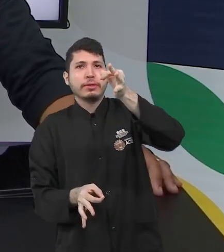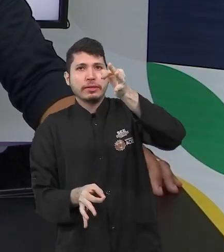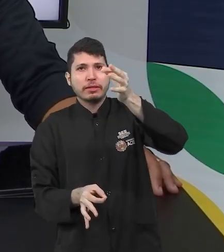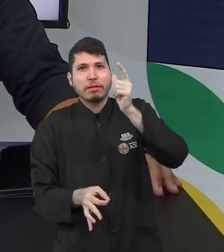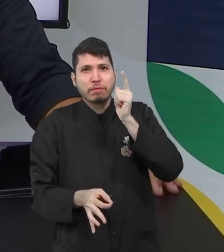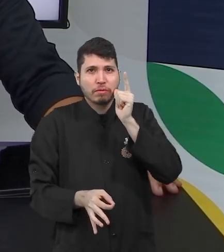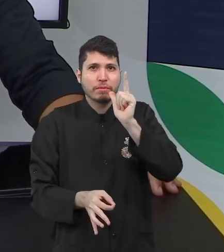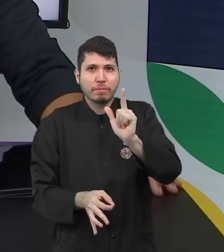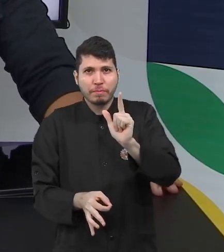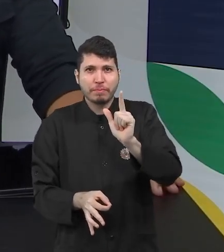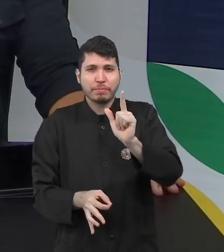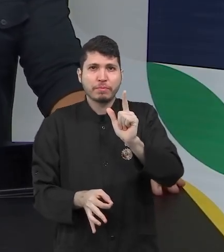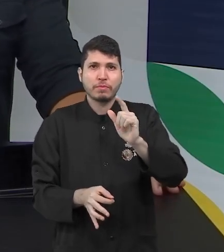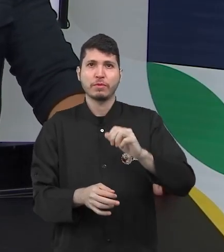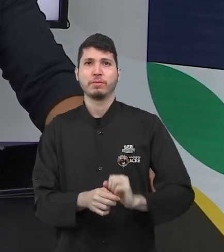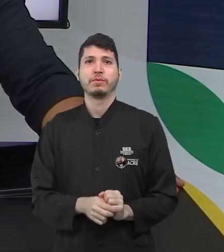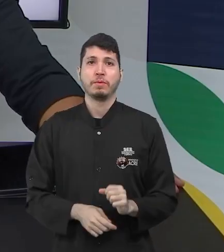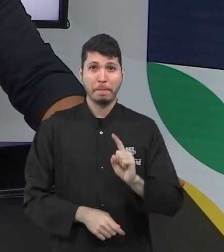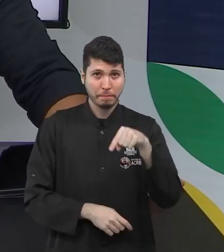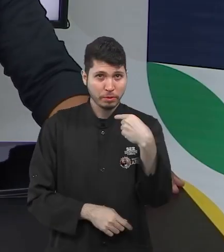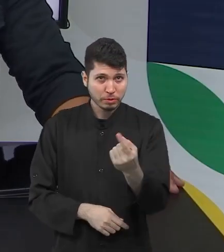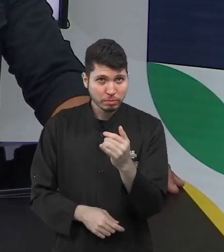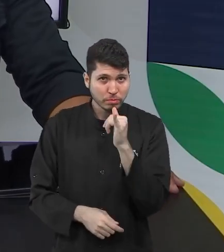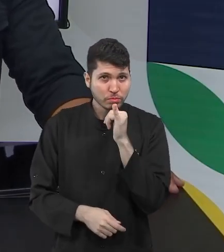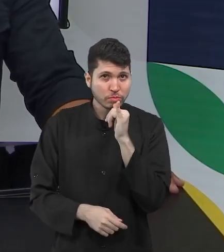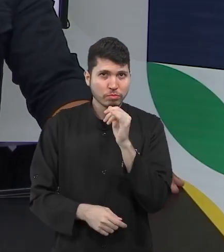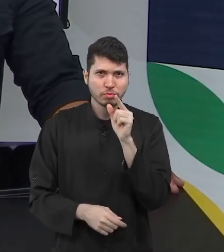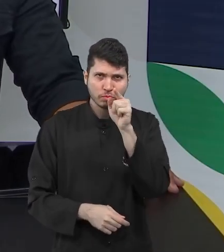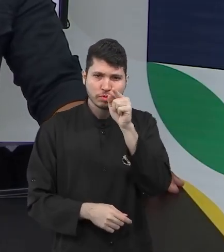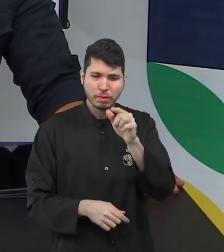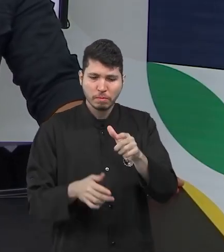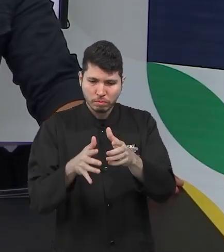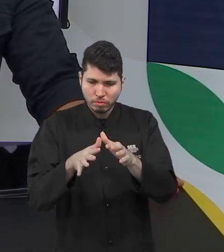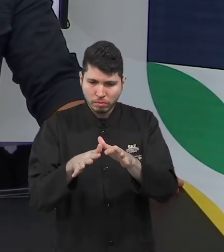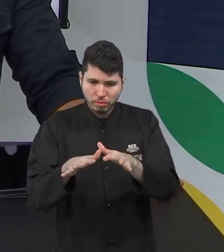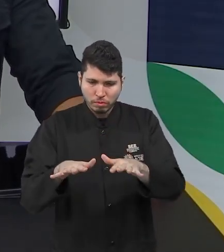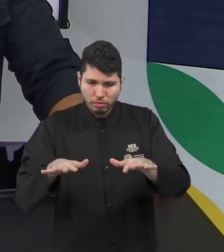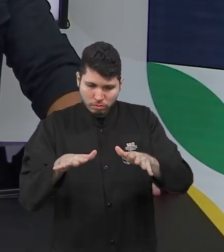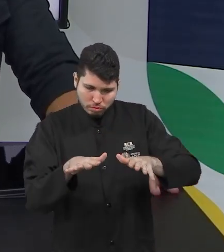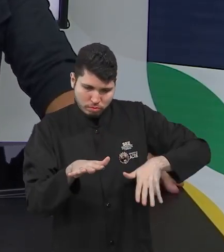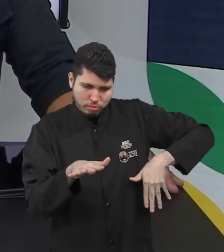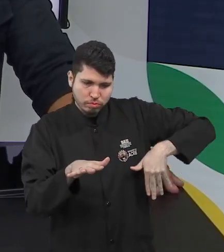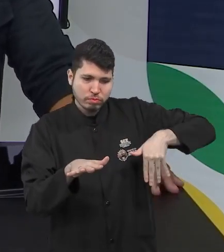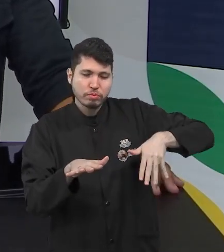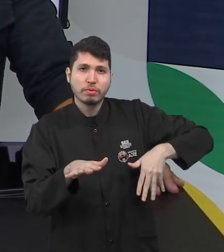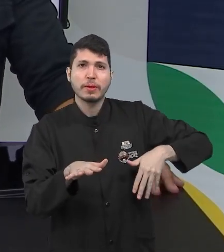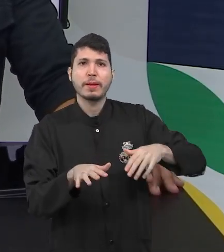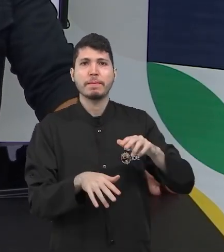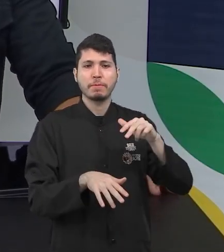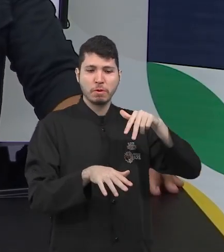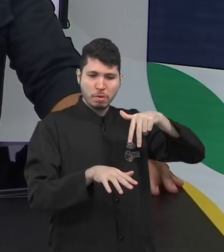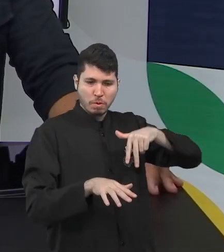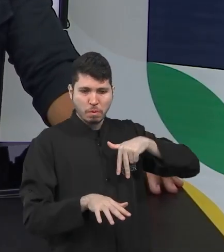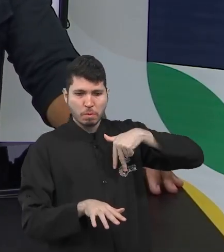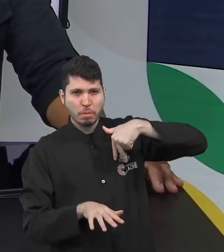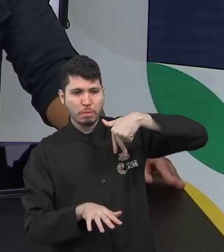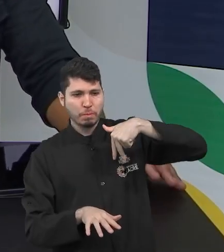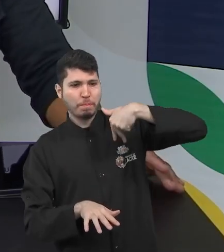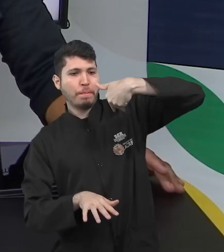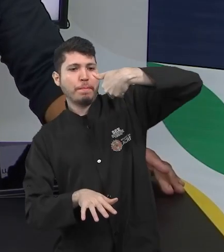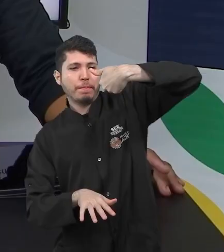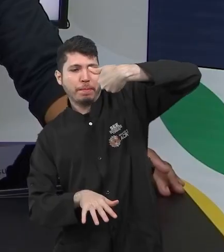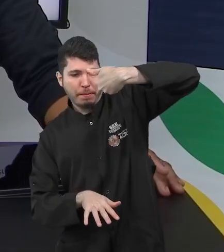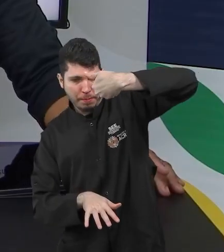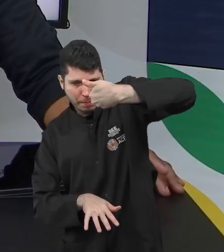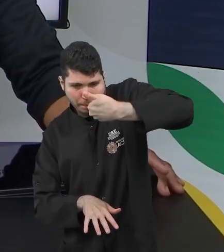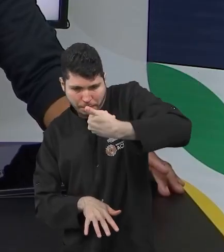Já pensando no próximo exemplo, imagina agora você mergulhando numa piscina, tá bom? Você mergulha e faz esse movimento, ó. A gente chama essa curvatura aqui de